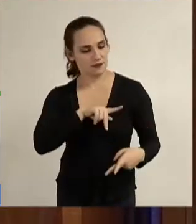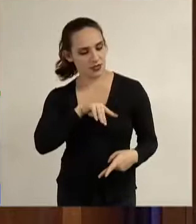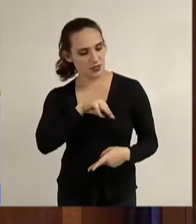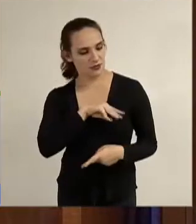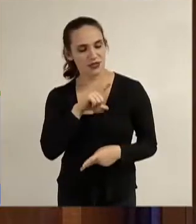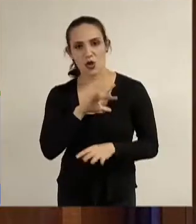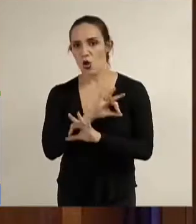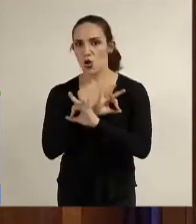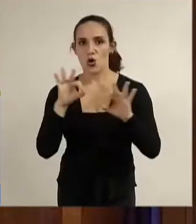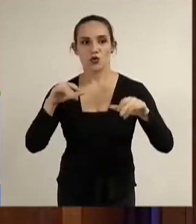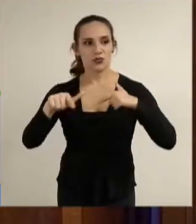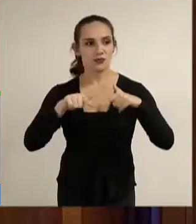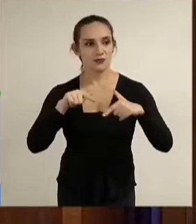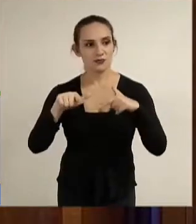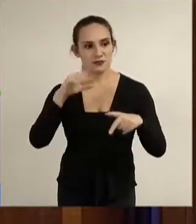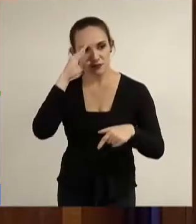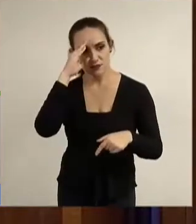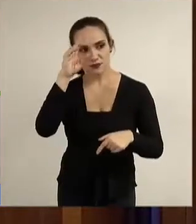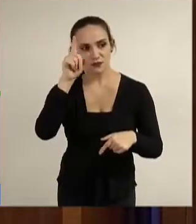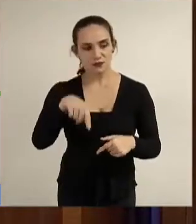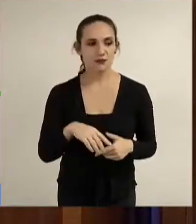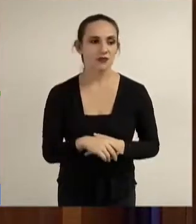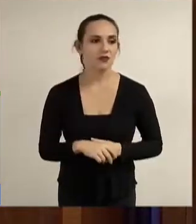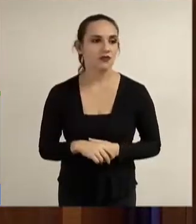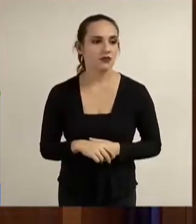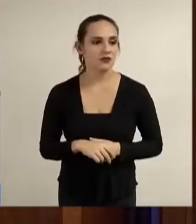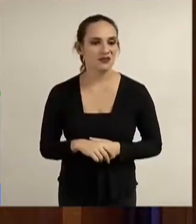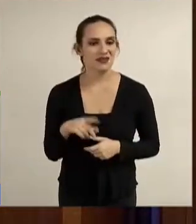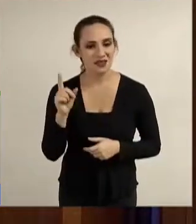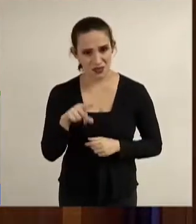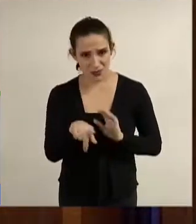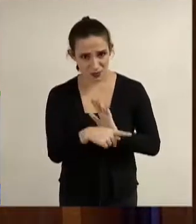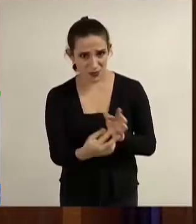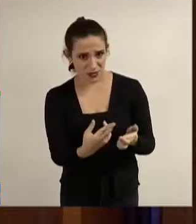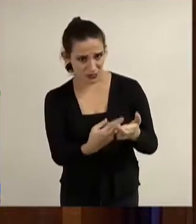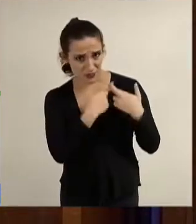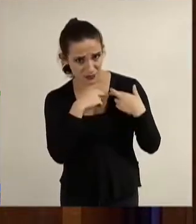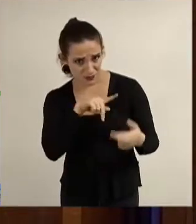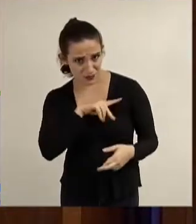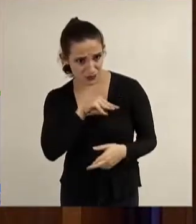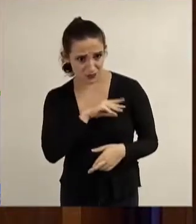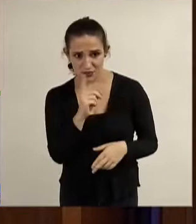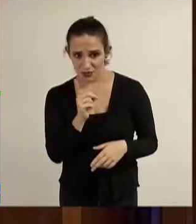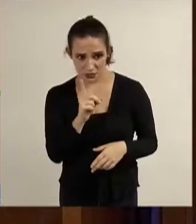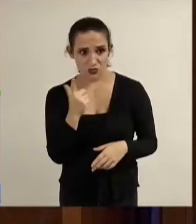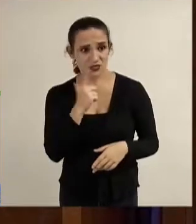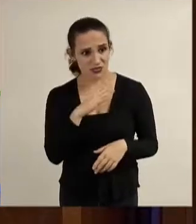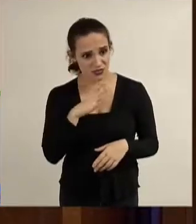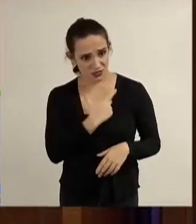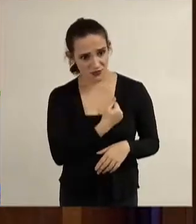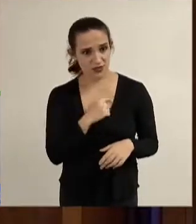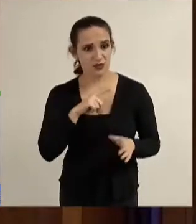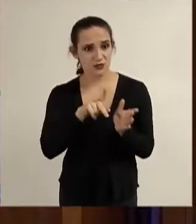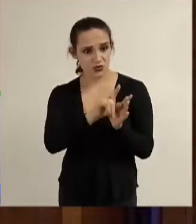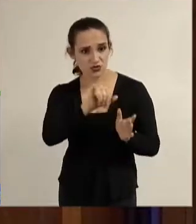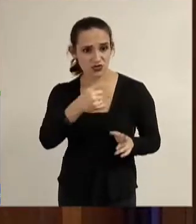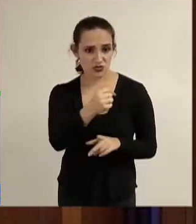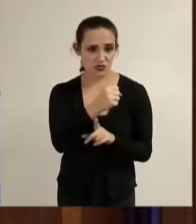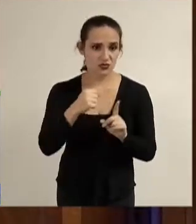feito um trabalho brilhante, inclusive cumprindo um papel atípico que não seria de competência da Polícia Militar, os projetos sociais que tem,